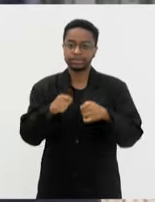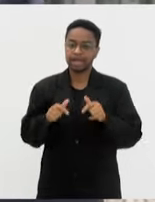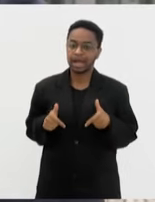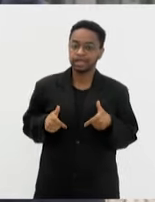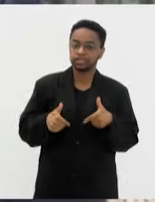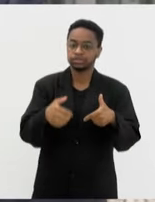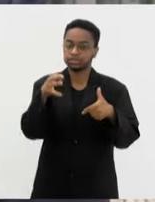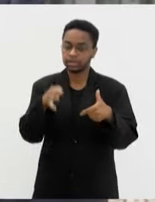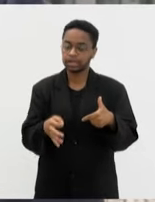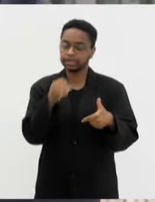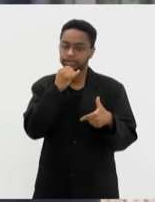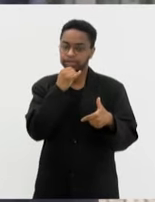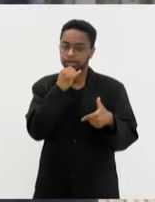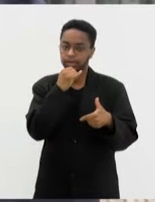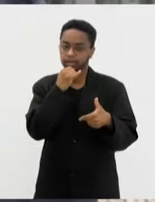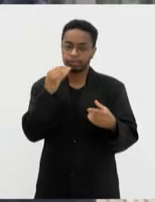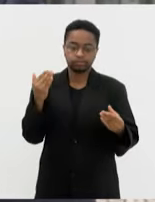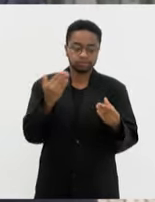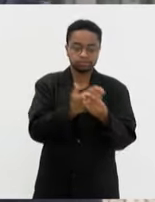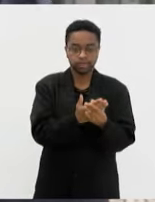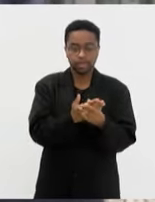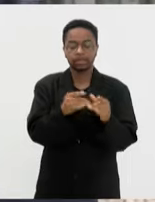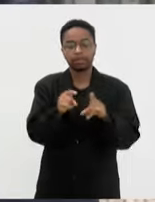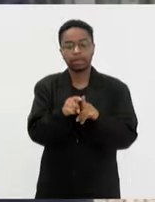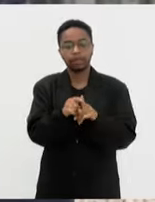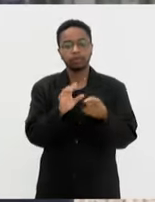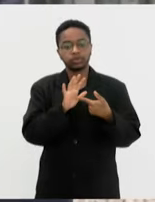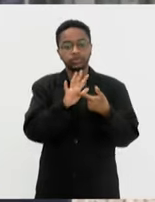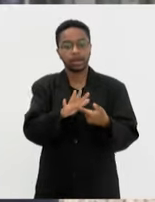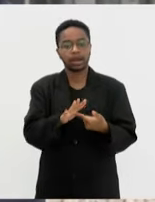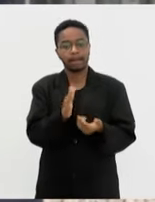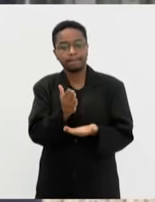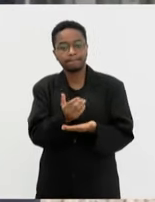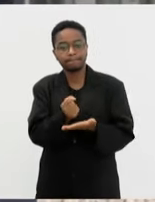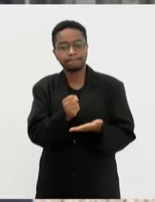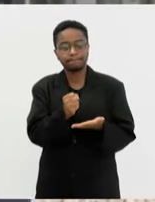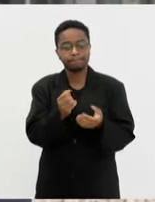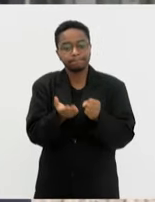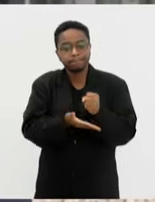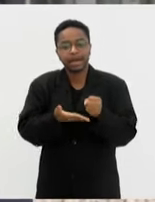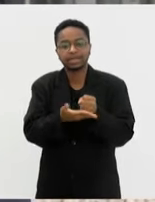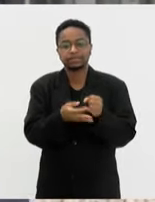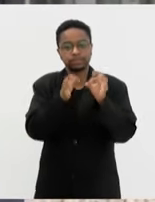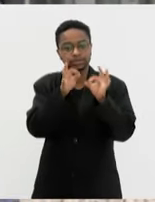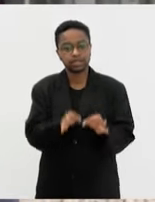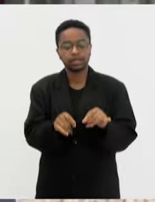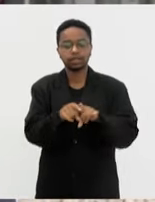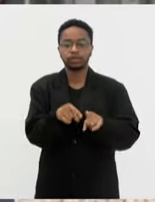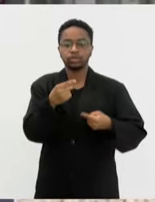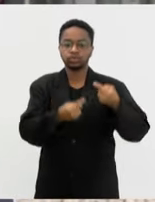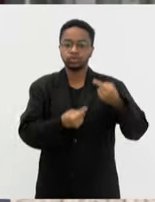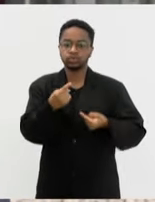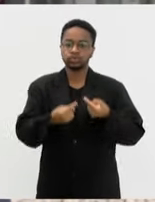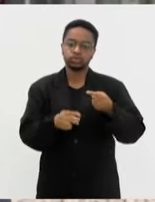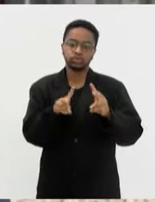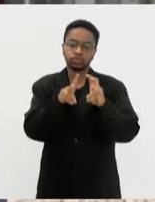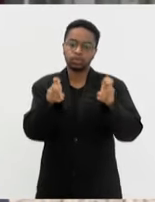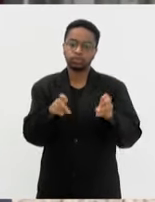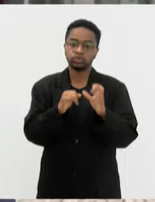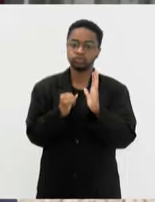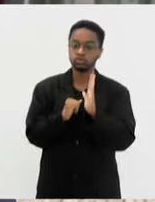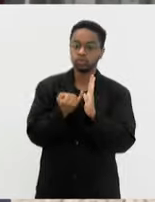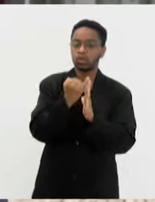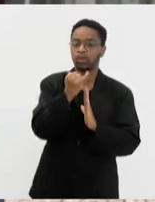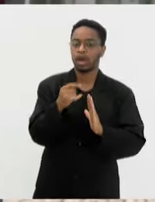a judicialização em termos de bases sólidas, para que a gente rediscuta a questão, por exemplo, do índice de juros, que